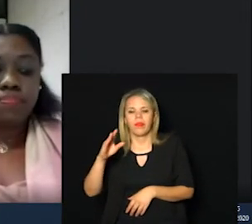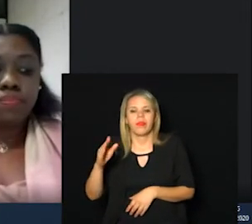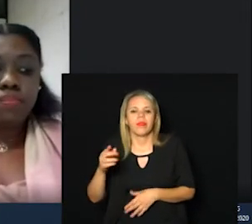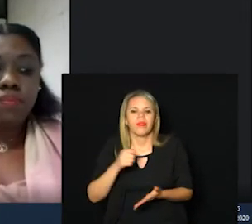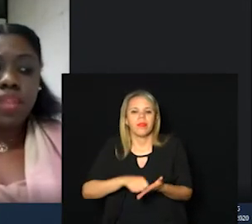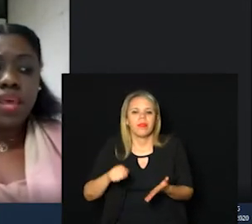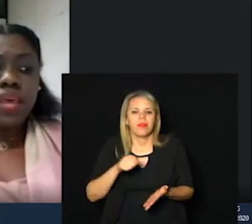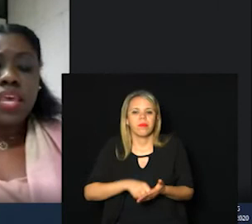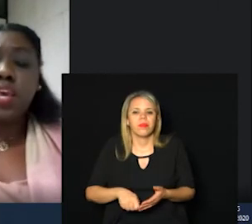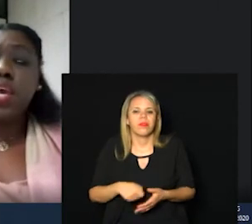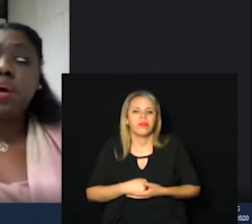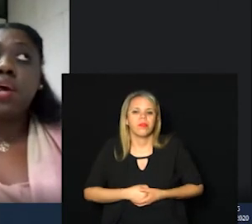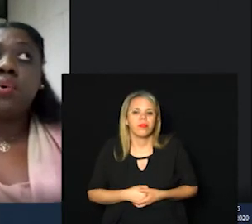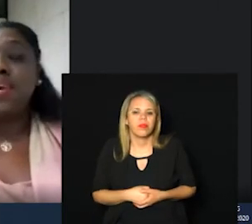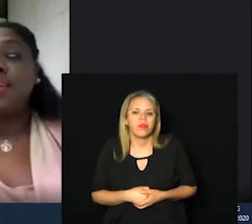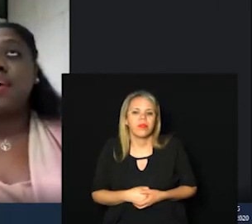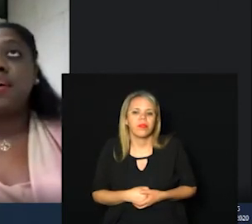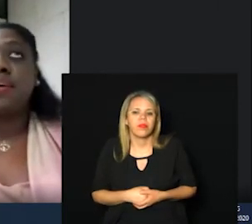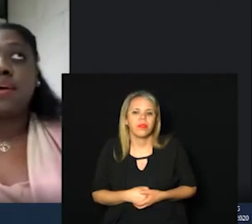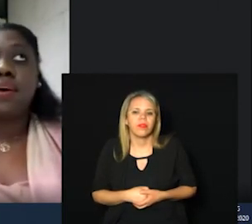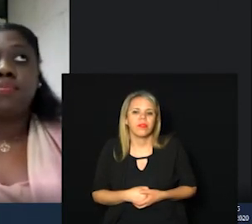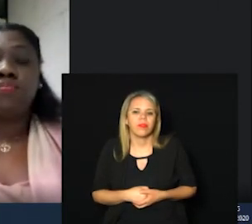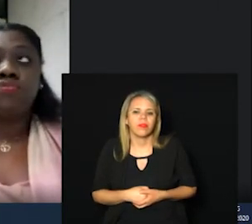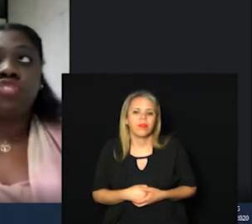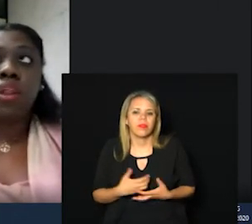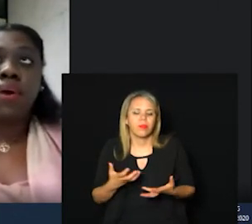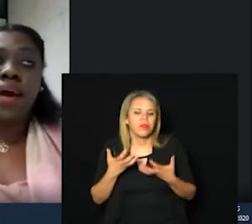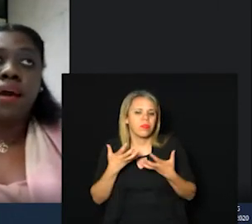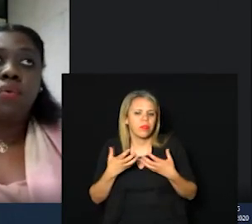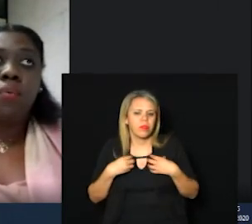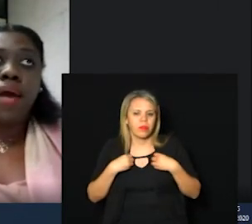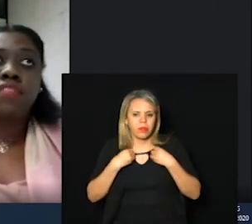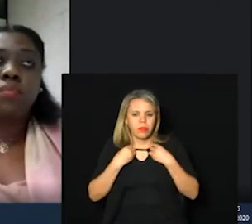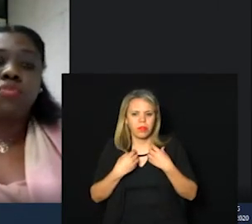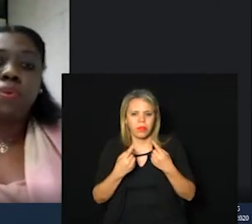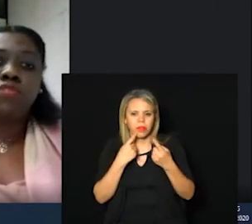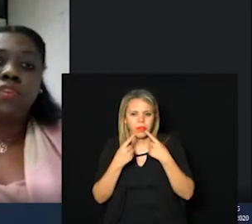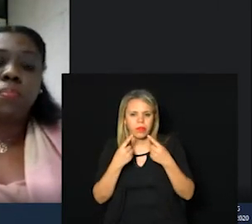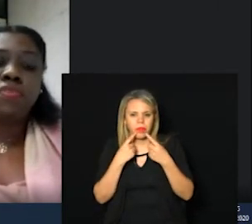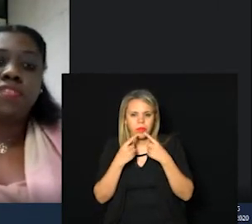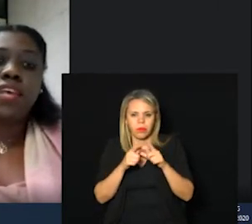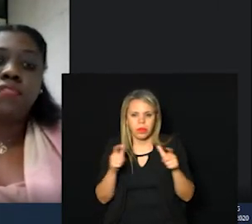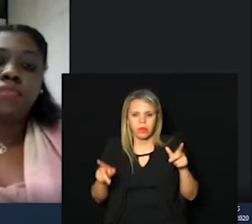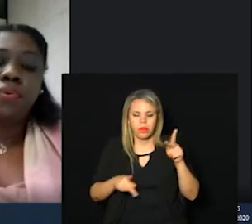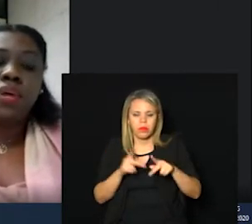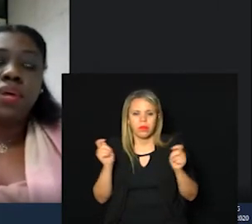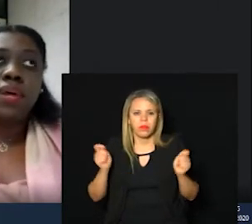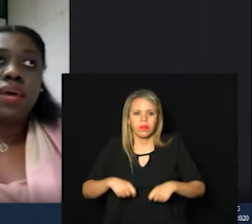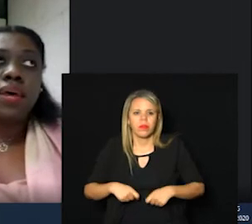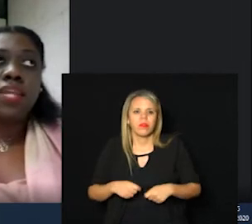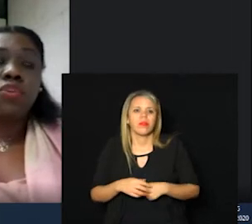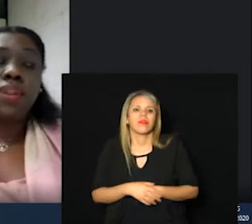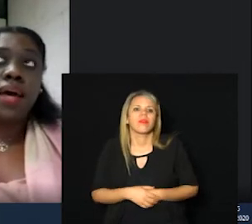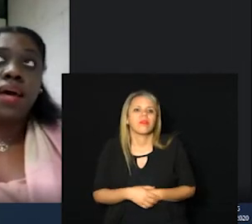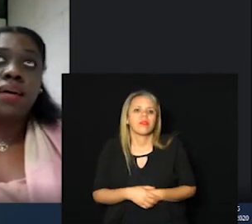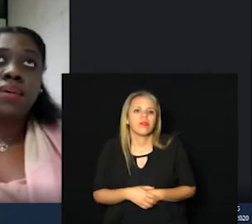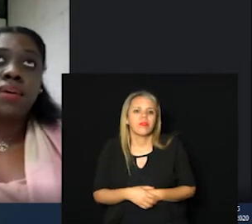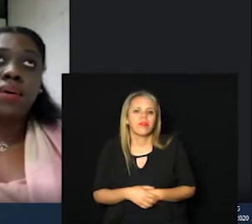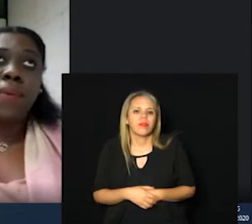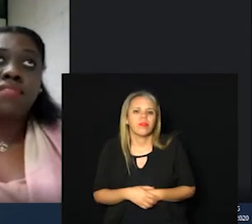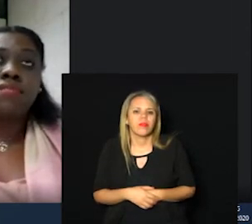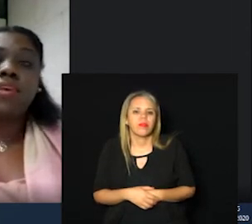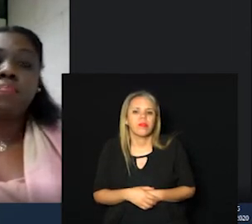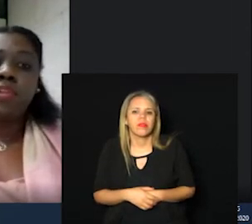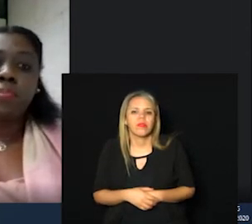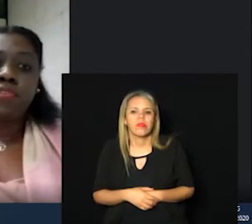escrita. E eu queria dialogar com o máximo de pessoas possível e tornar